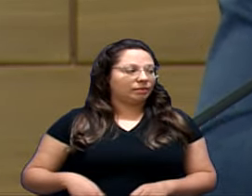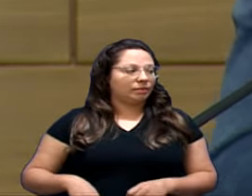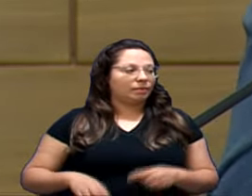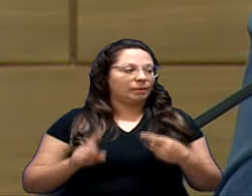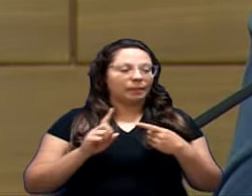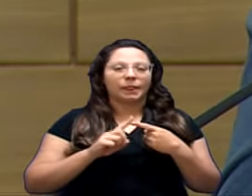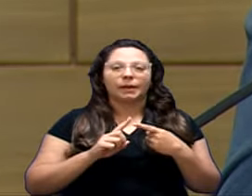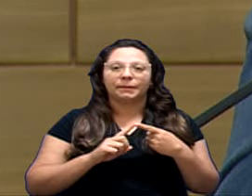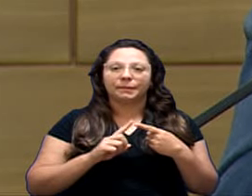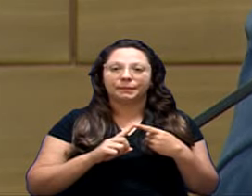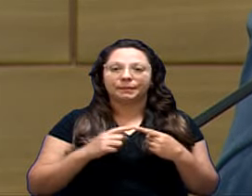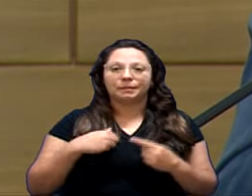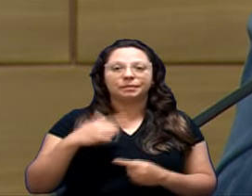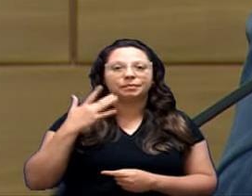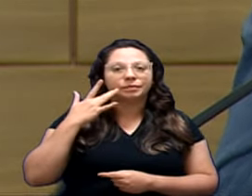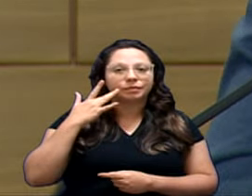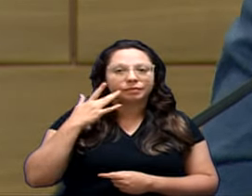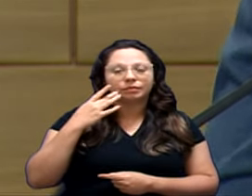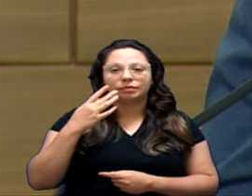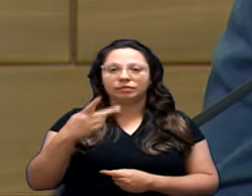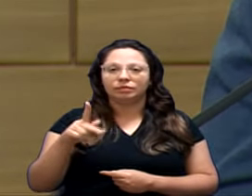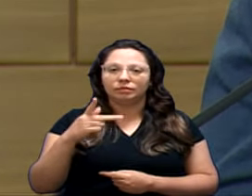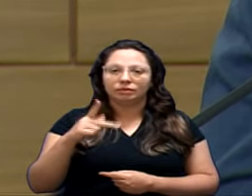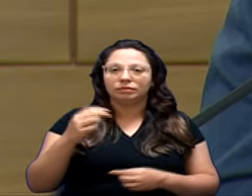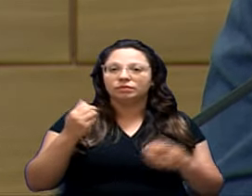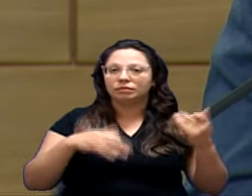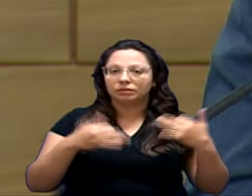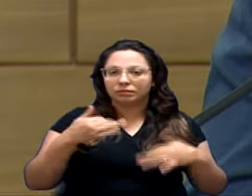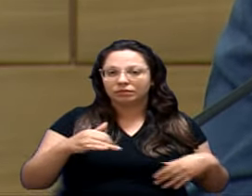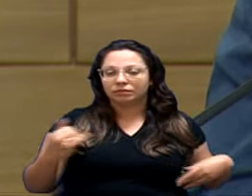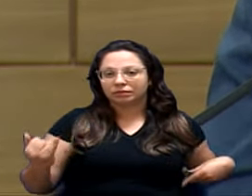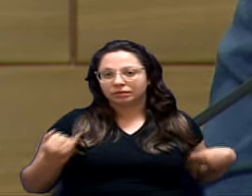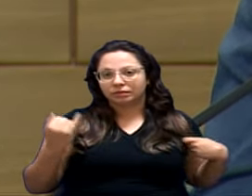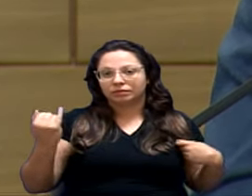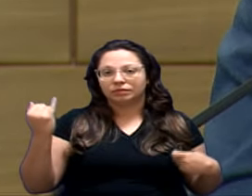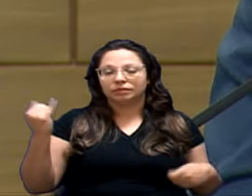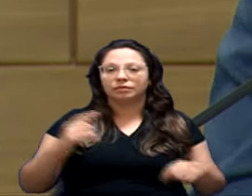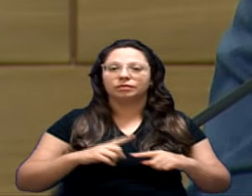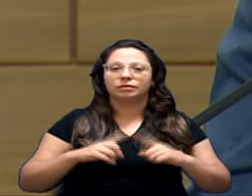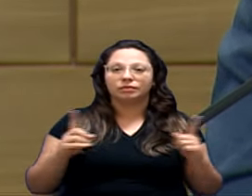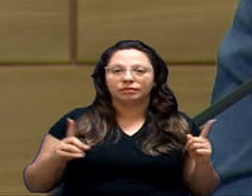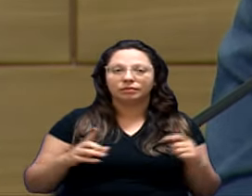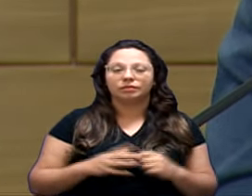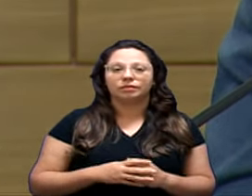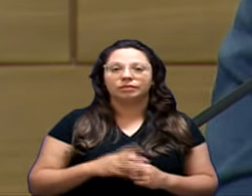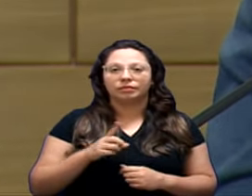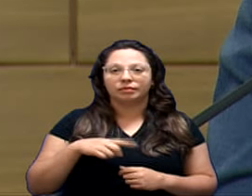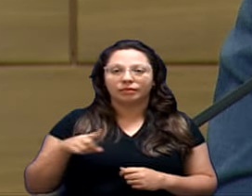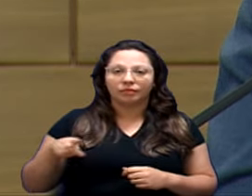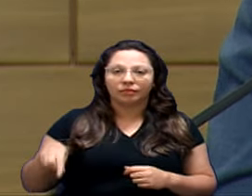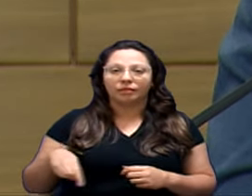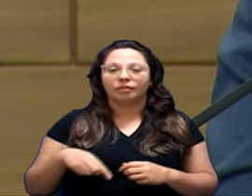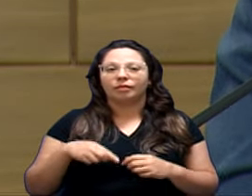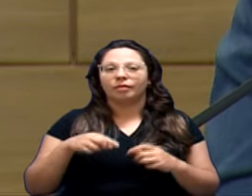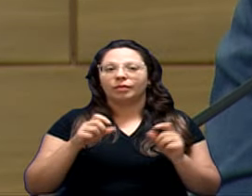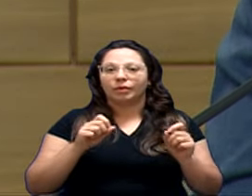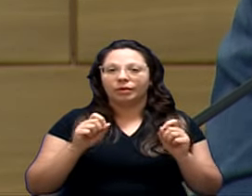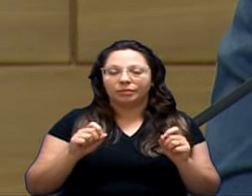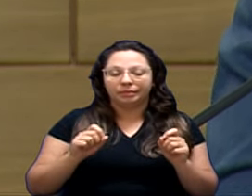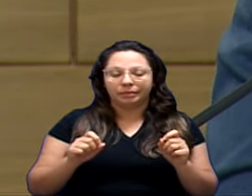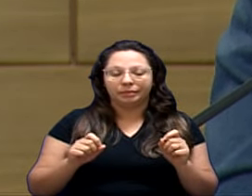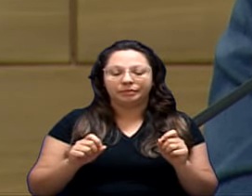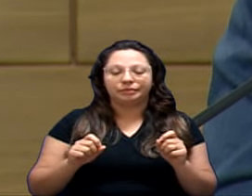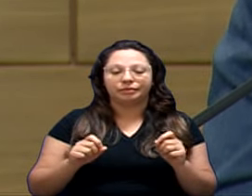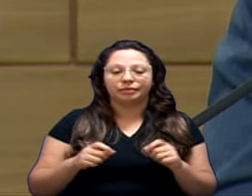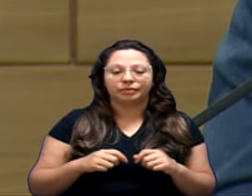importantes as suas colocações mas eh eu acho que que na verdade é